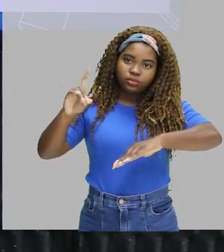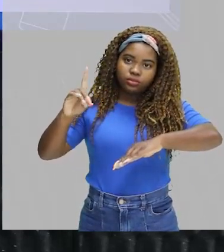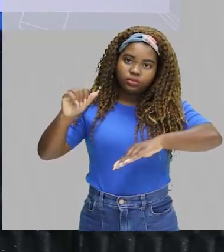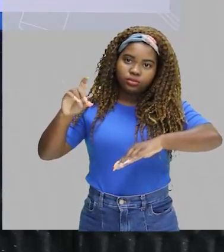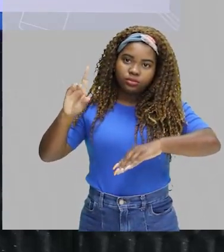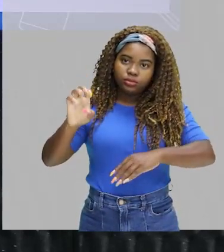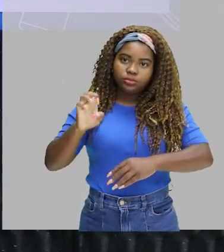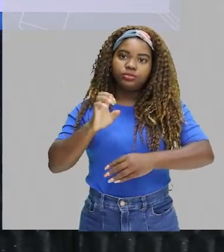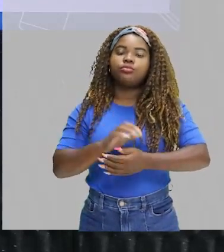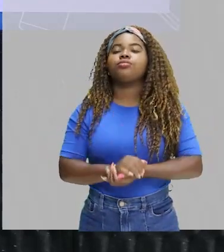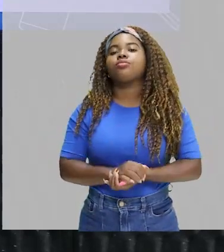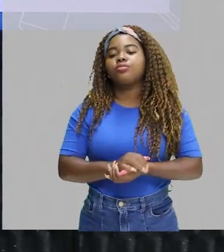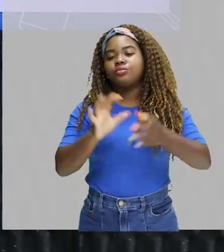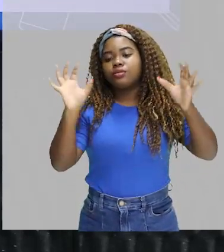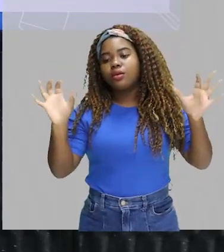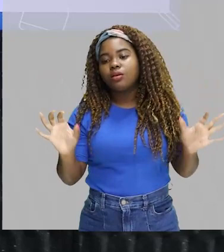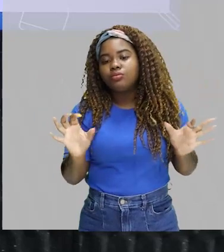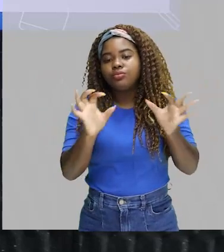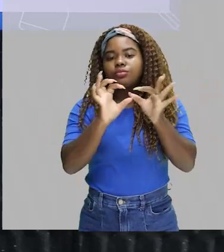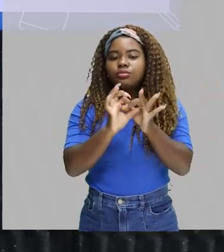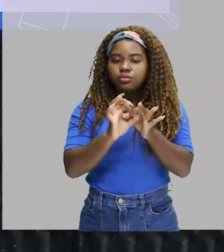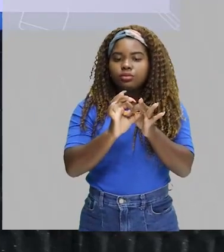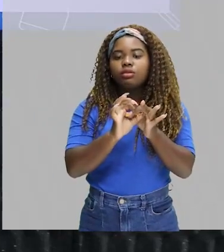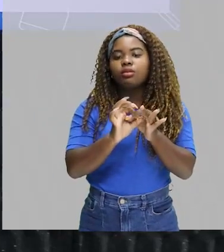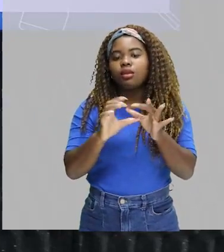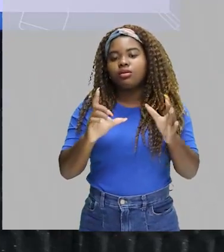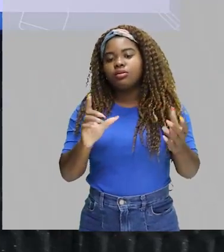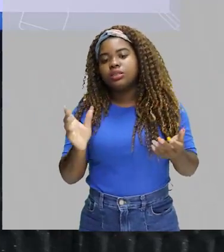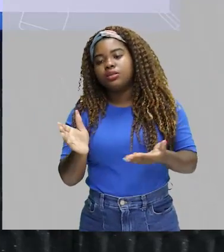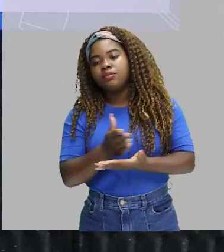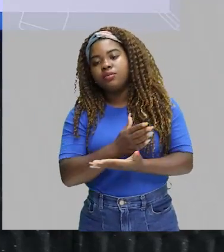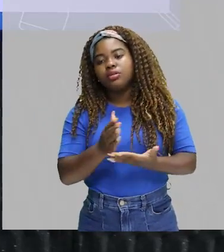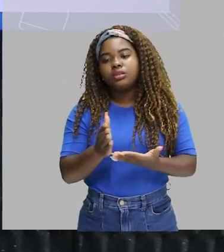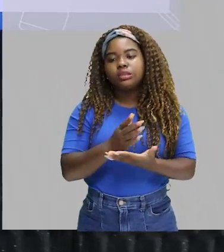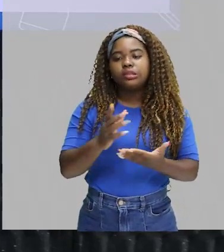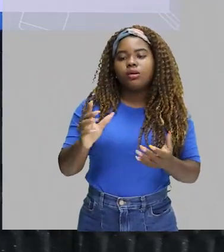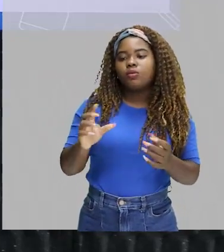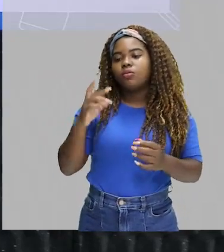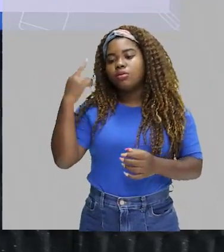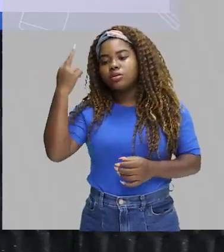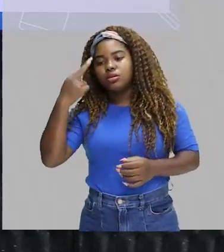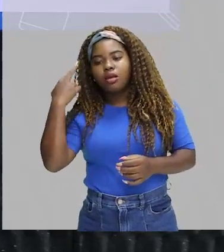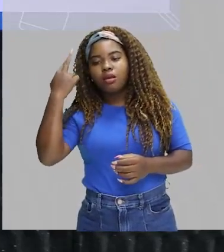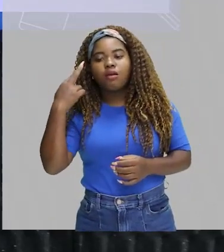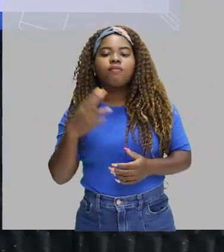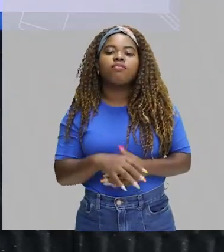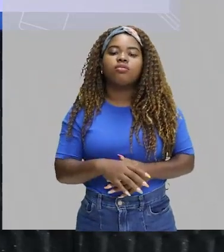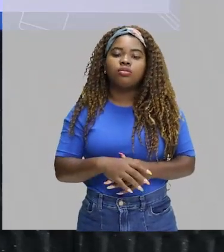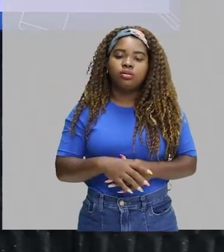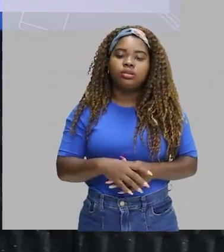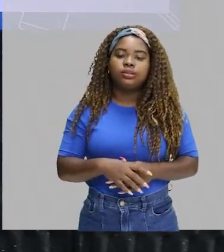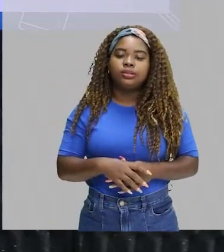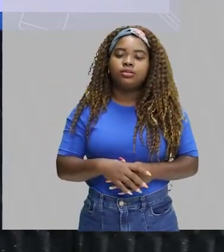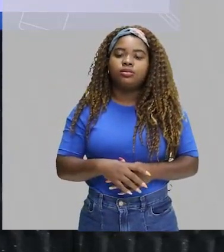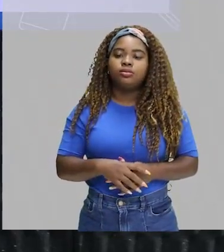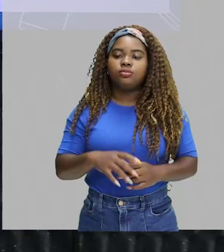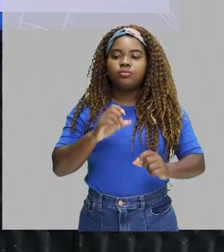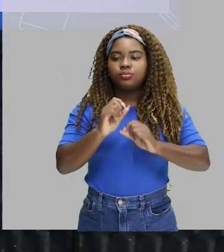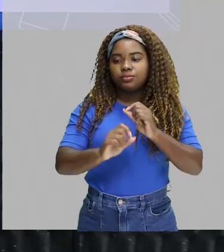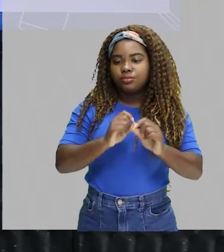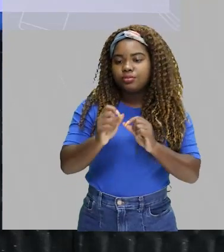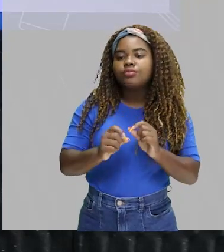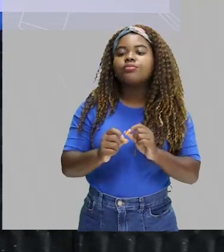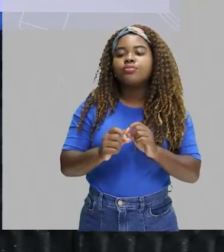onde elas vão se entrelaçar e formar várias reflexões a partir dos grandes conhecimentos que nós